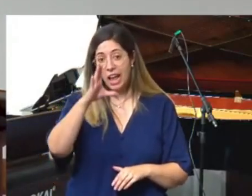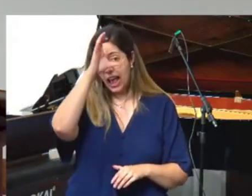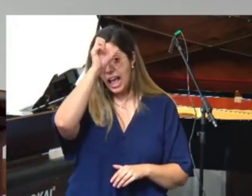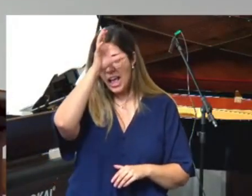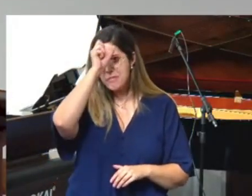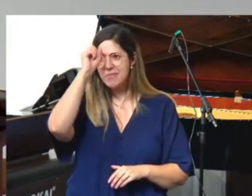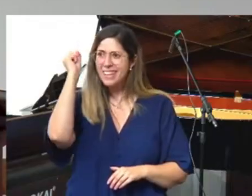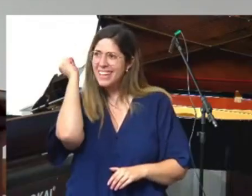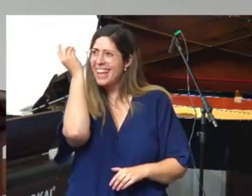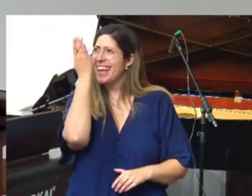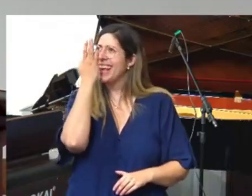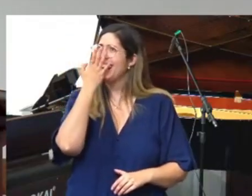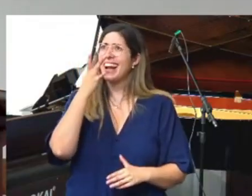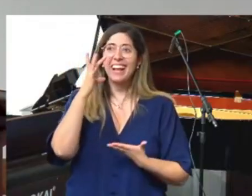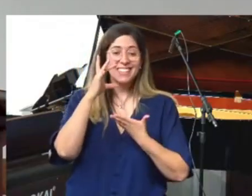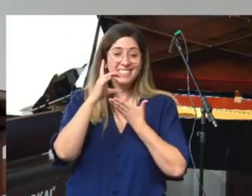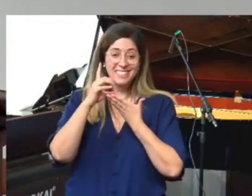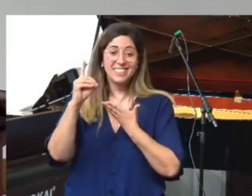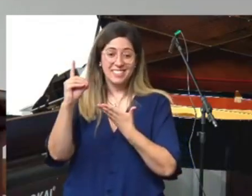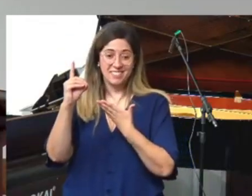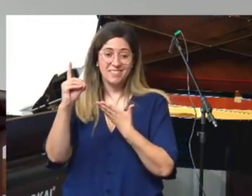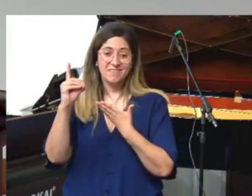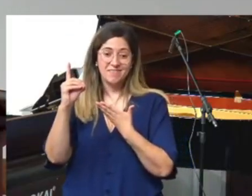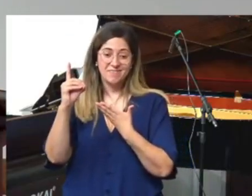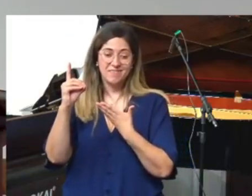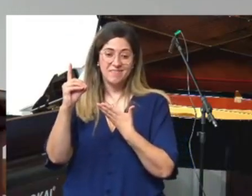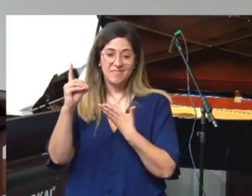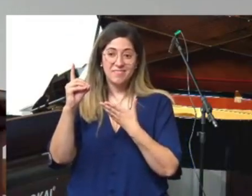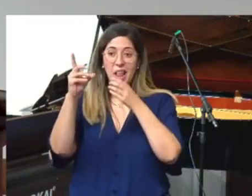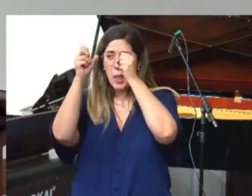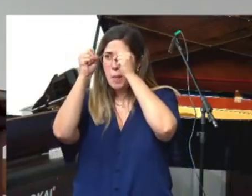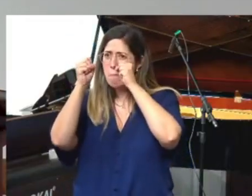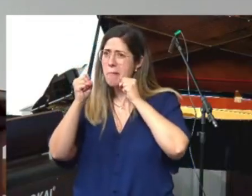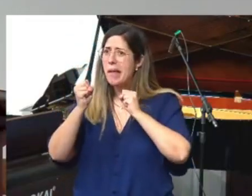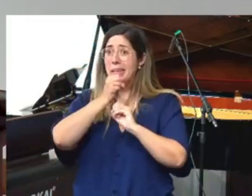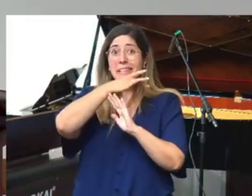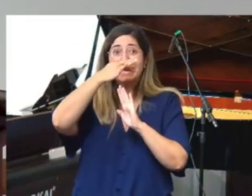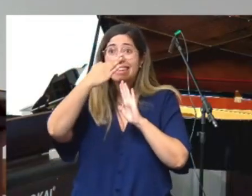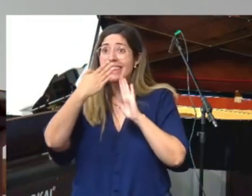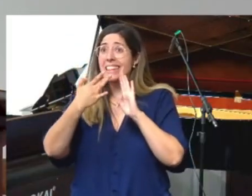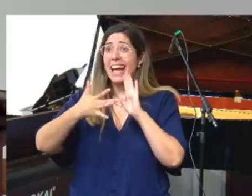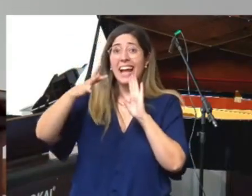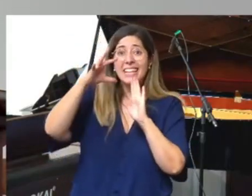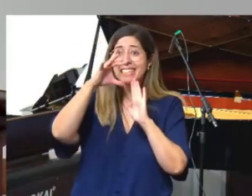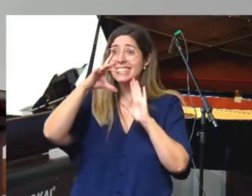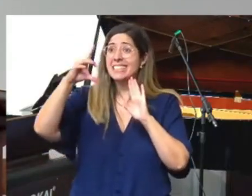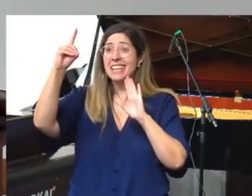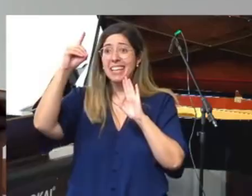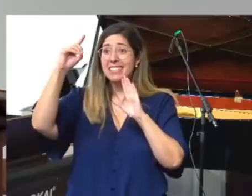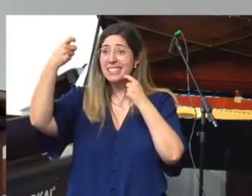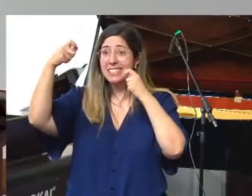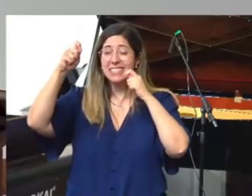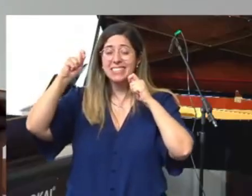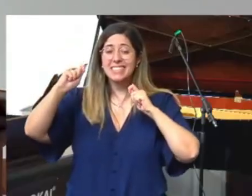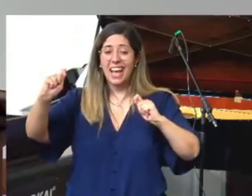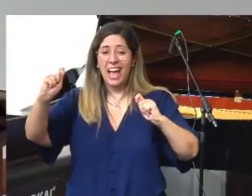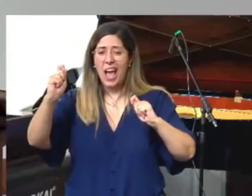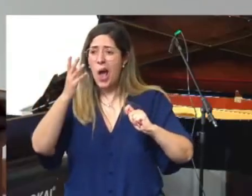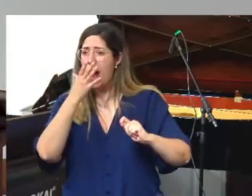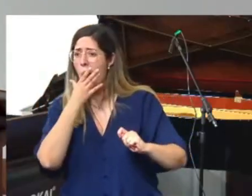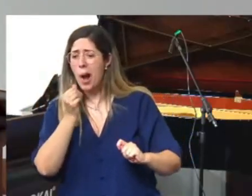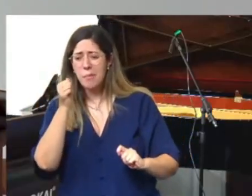que a graça de Deus, ela é o poder sobrenatural do alto, que habilita homens